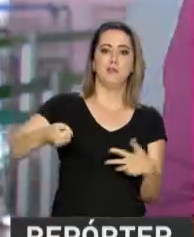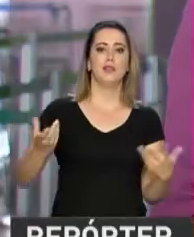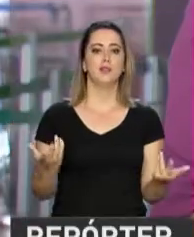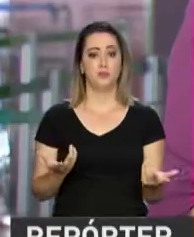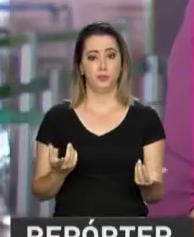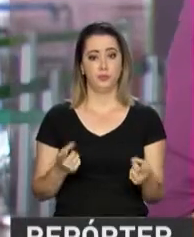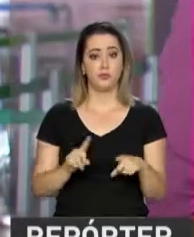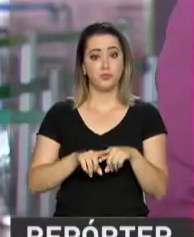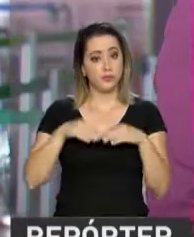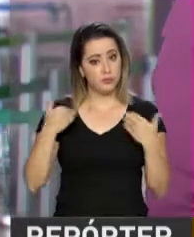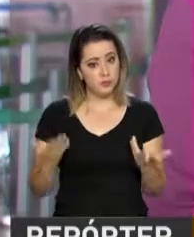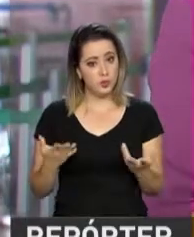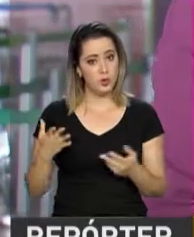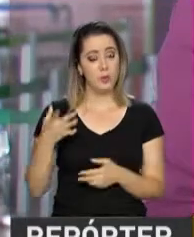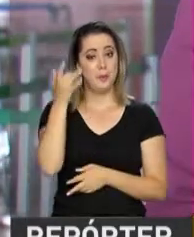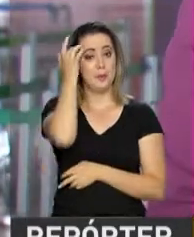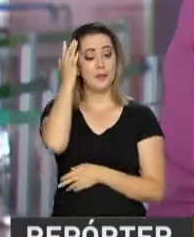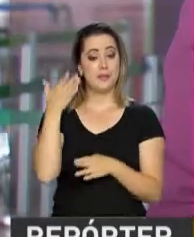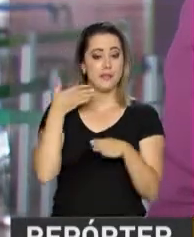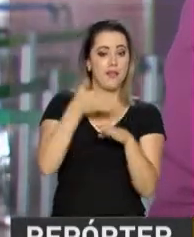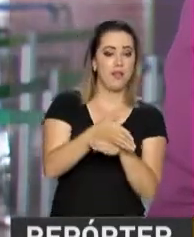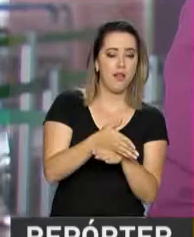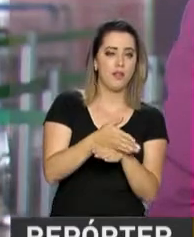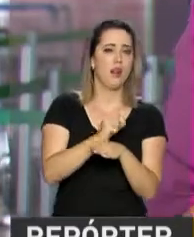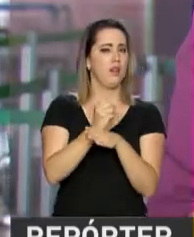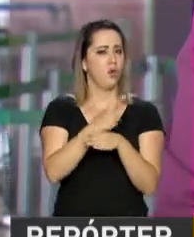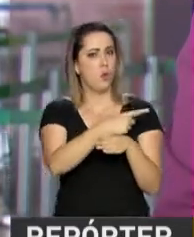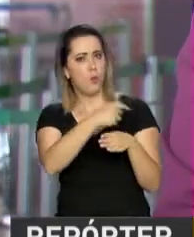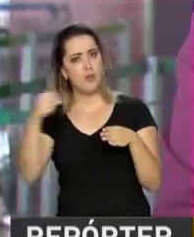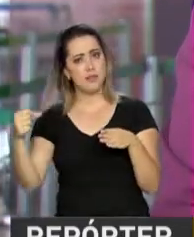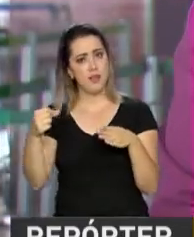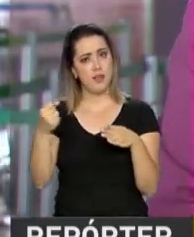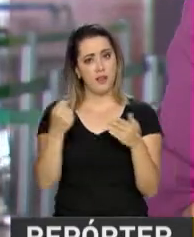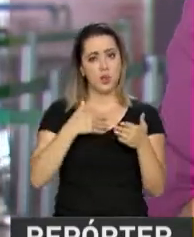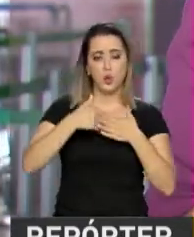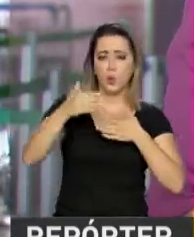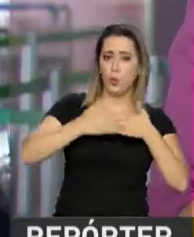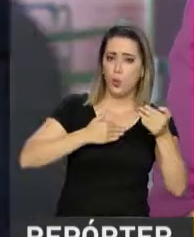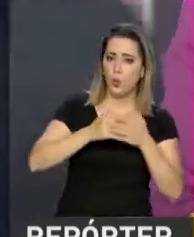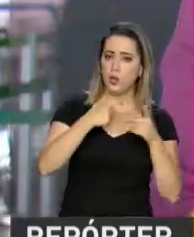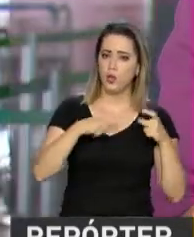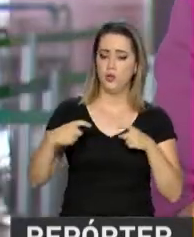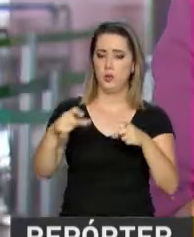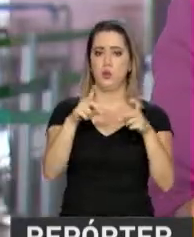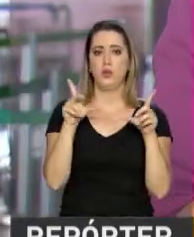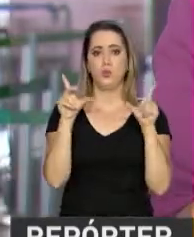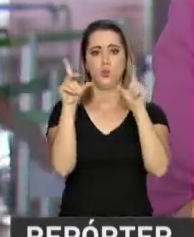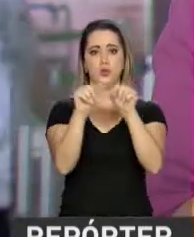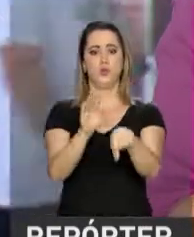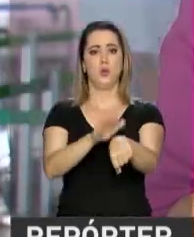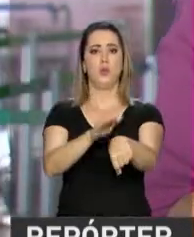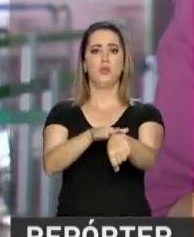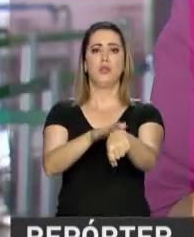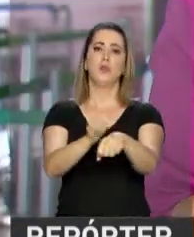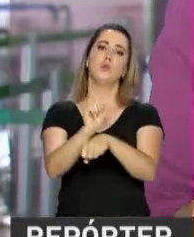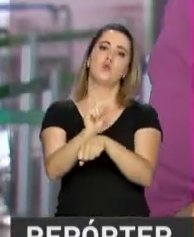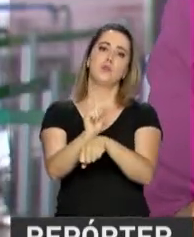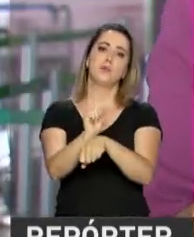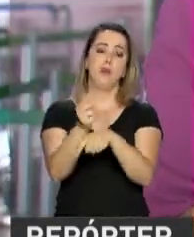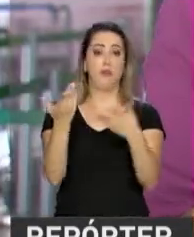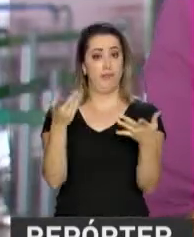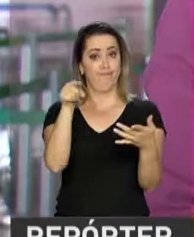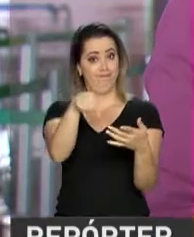para facilitar o embarque e desembarque de passageiros em todo o país e reduzir o tempo mínimo de espera nos terminais